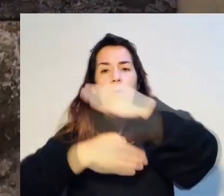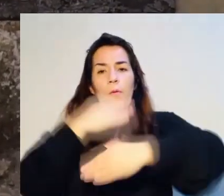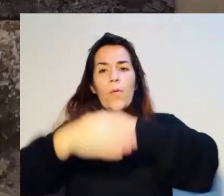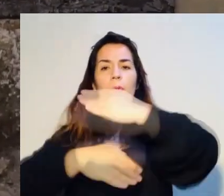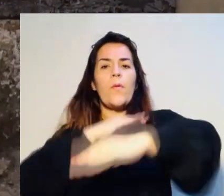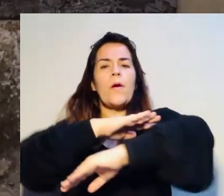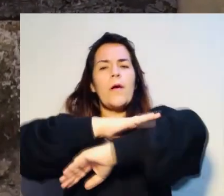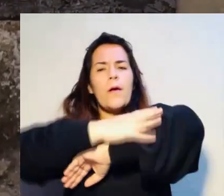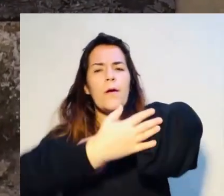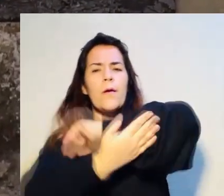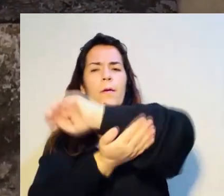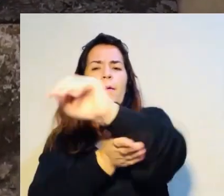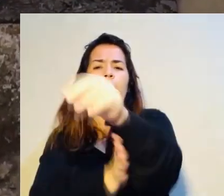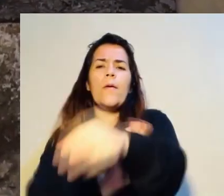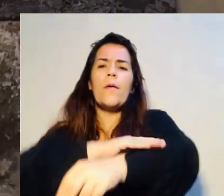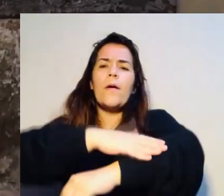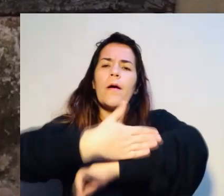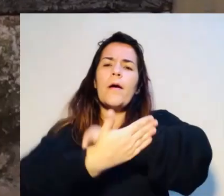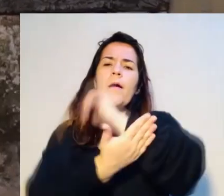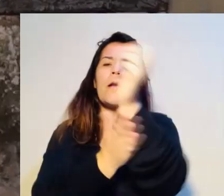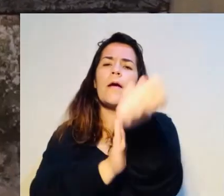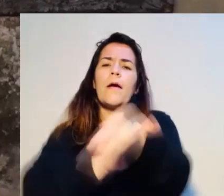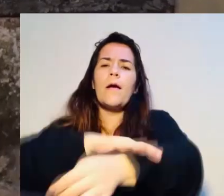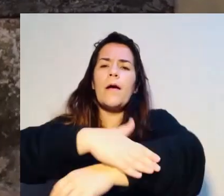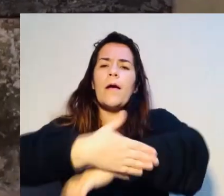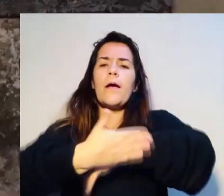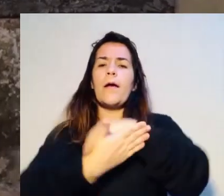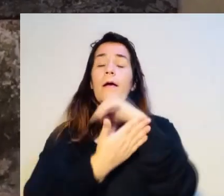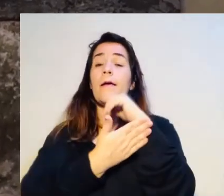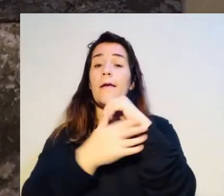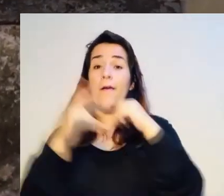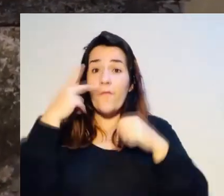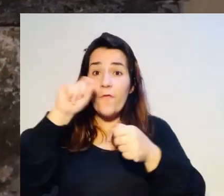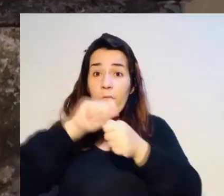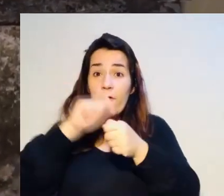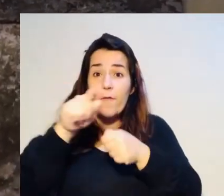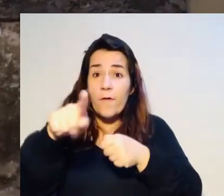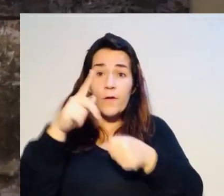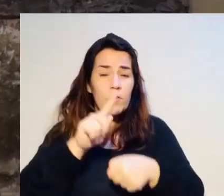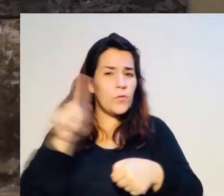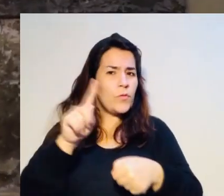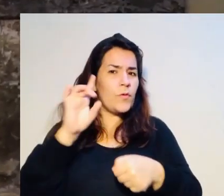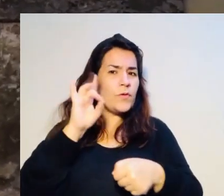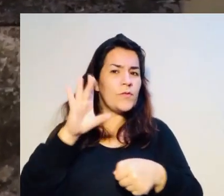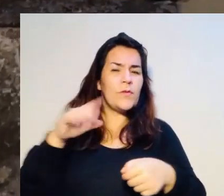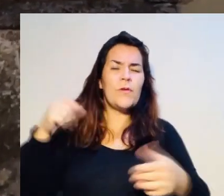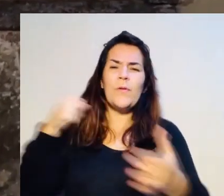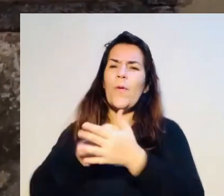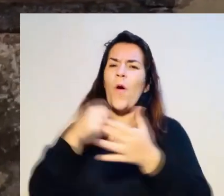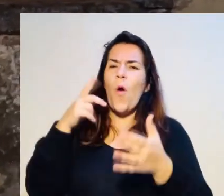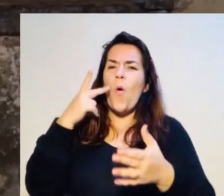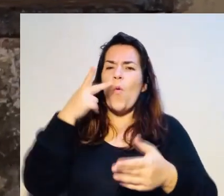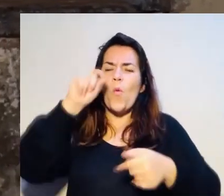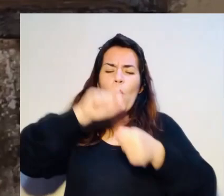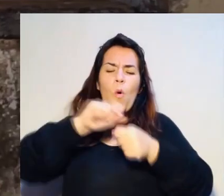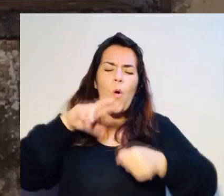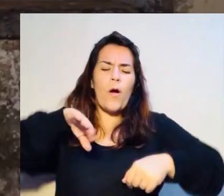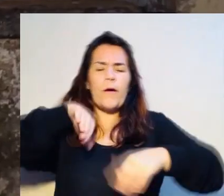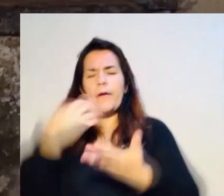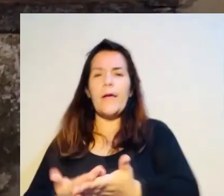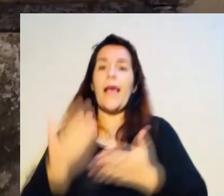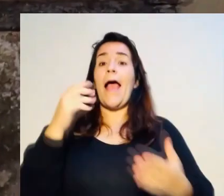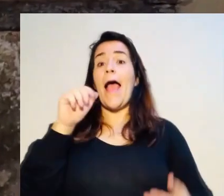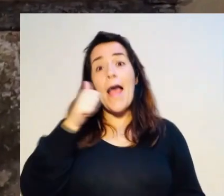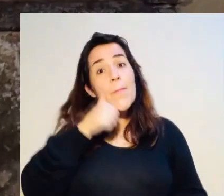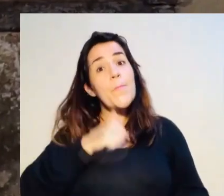ali um pulso aberto com ela, pode enfaixar ali uma dorzinha no braço. Ela só não serve muito para pancada e contusão, que